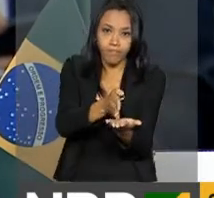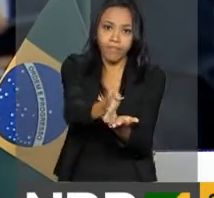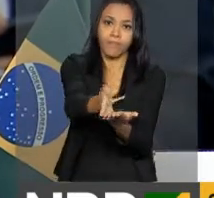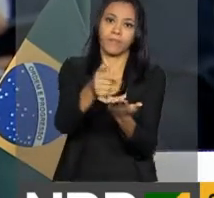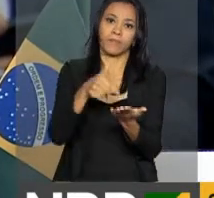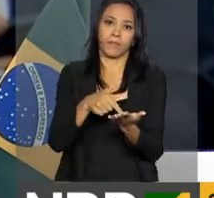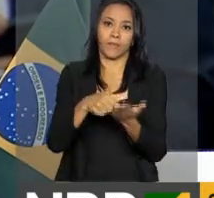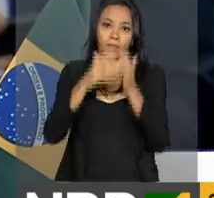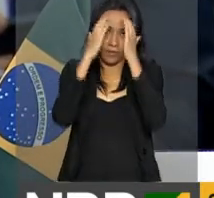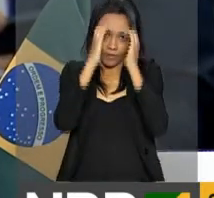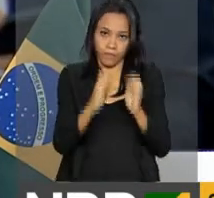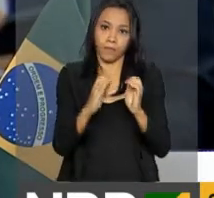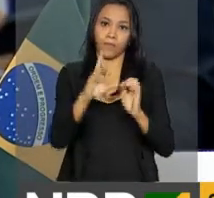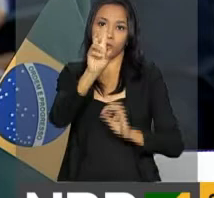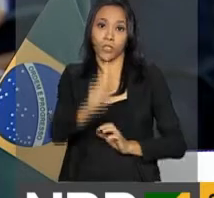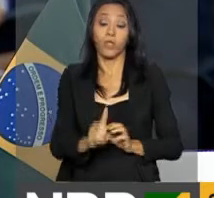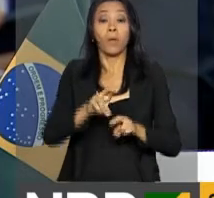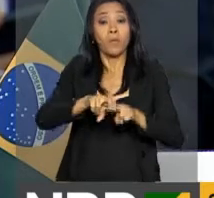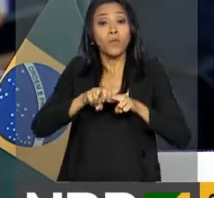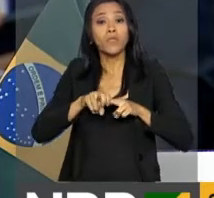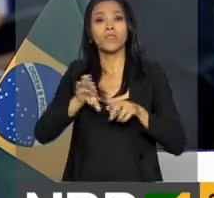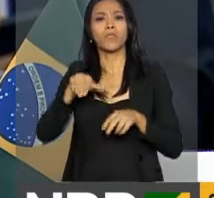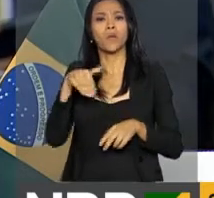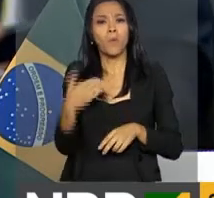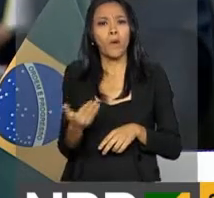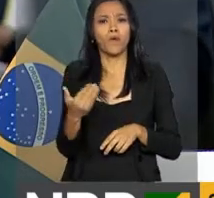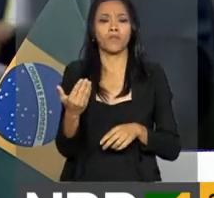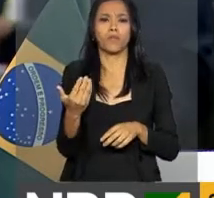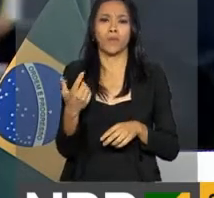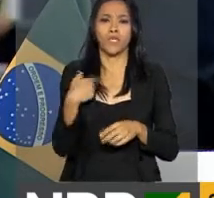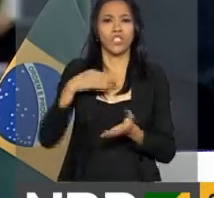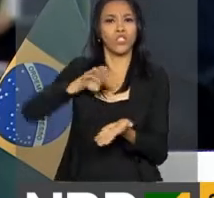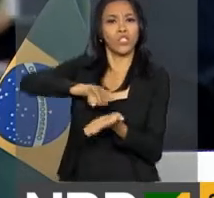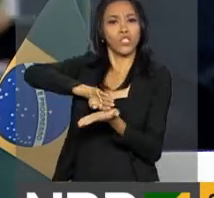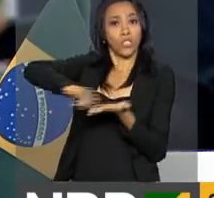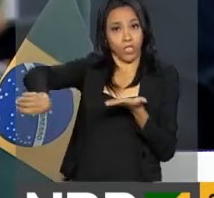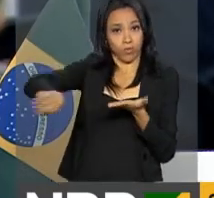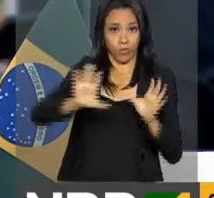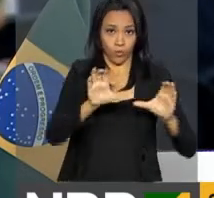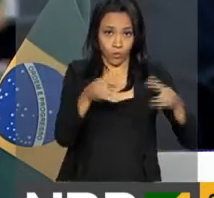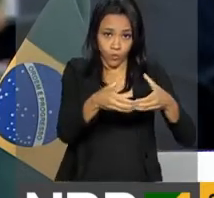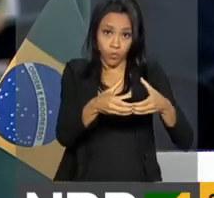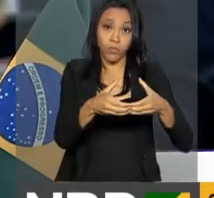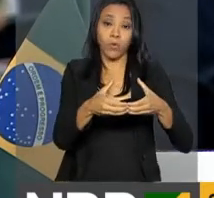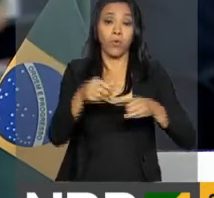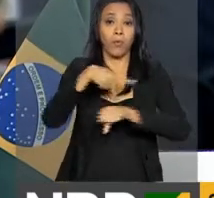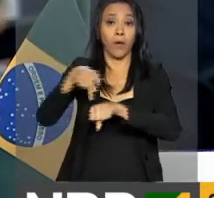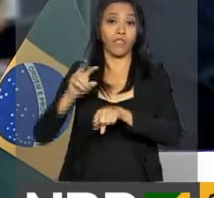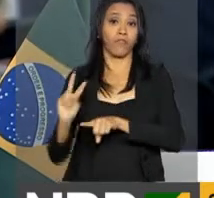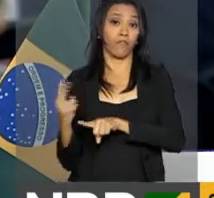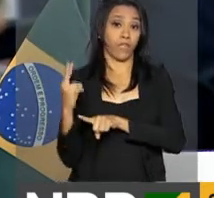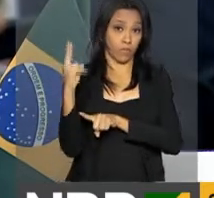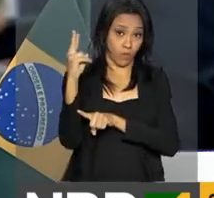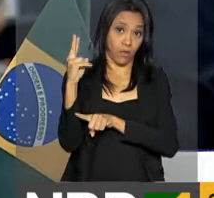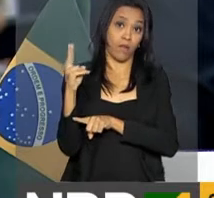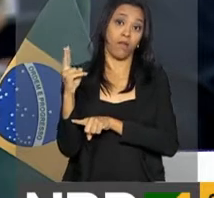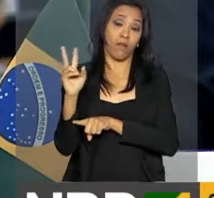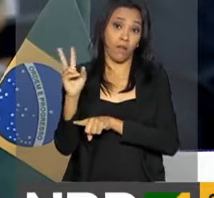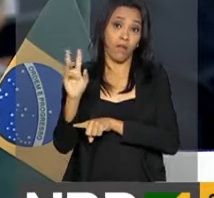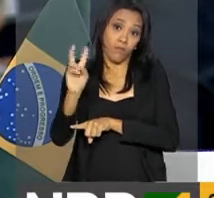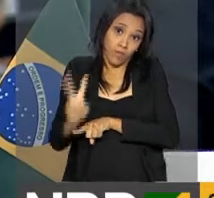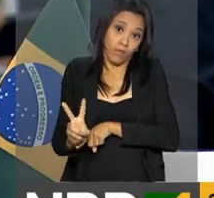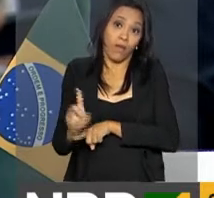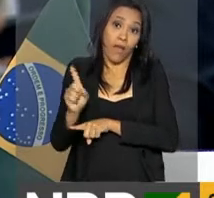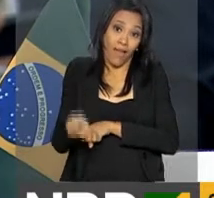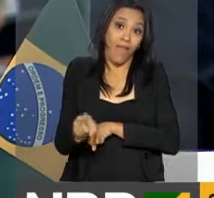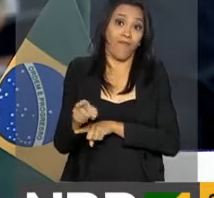quando suspendemos, por comum acordo, a Venezuela do Mercosul, era, aliás, uma medida que se